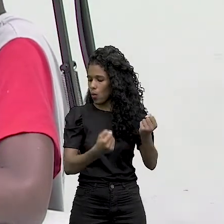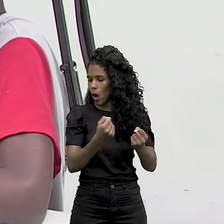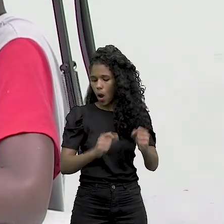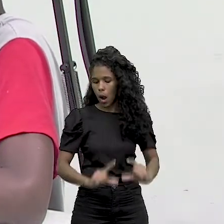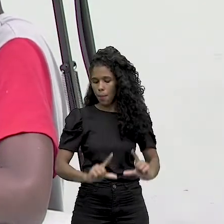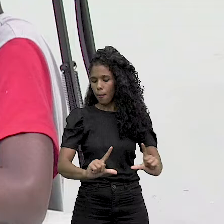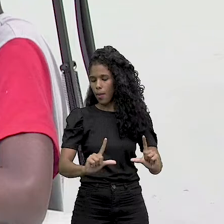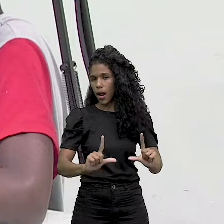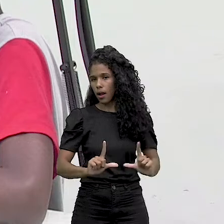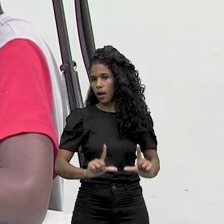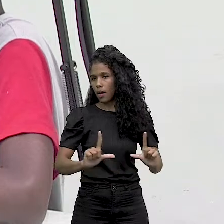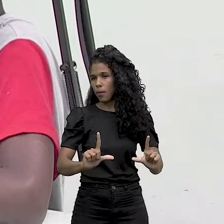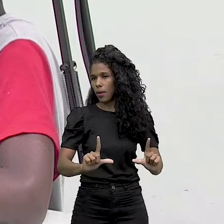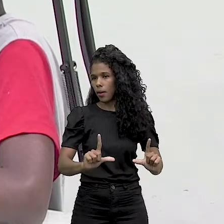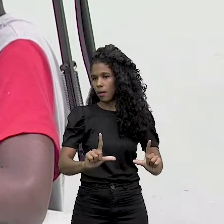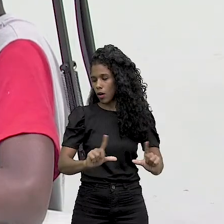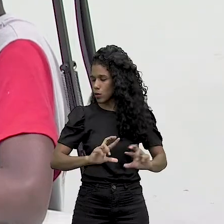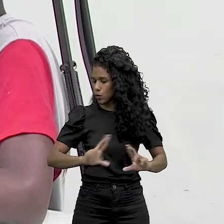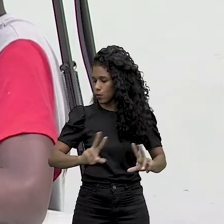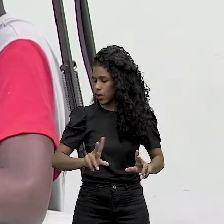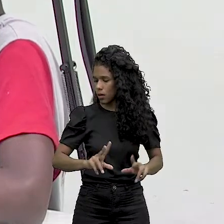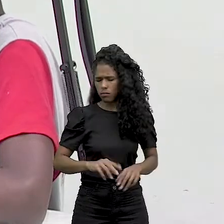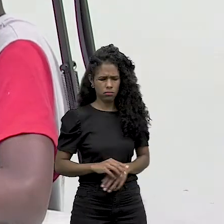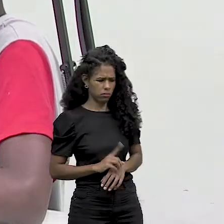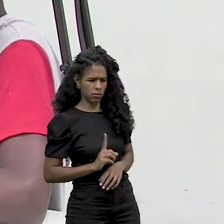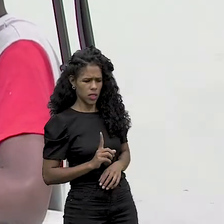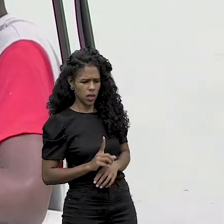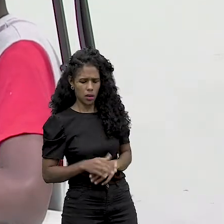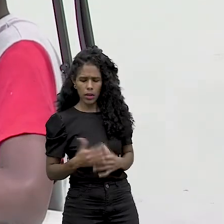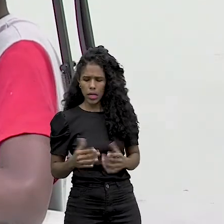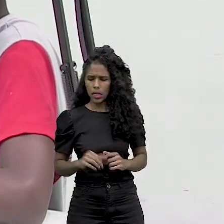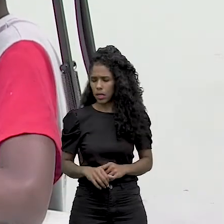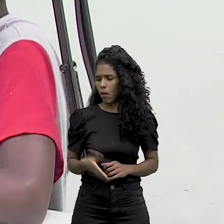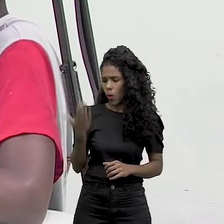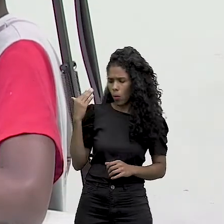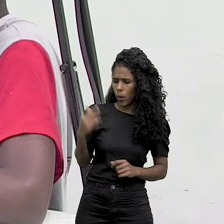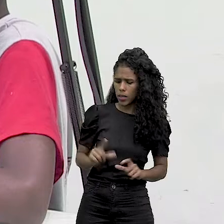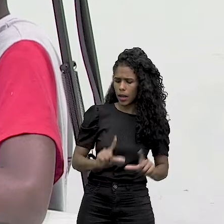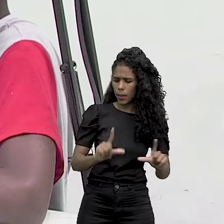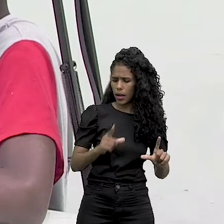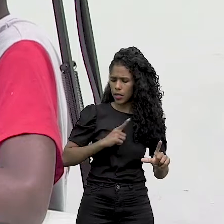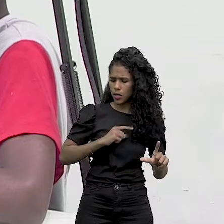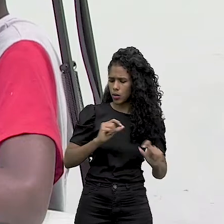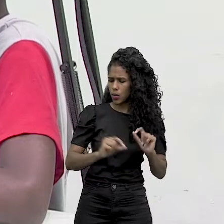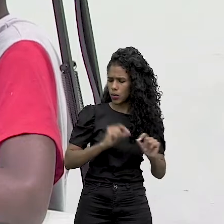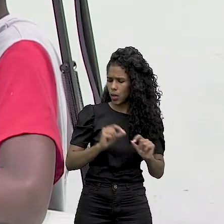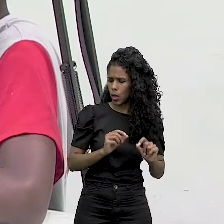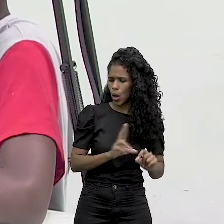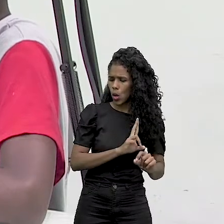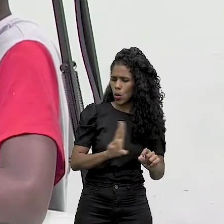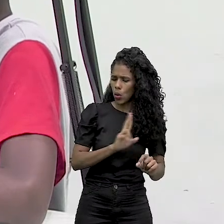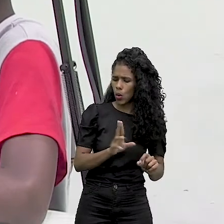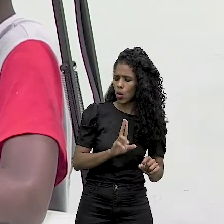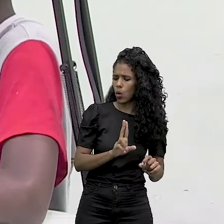da cidade, do país, vinham umas letras, tipo assim, eram sequências de 3